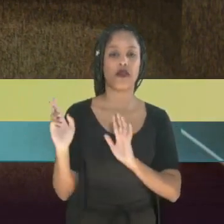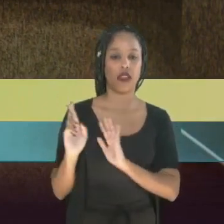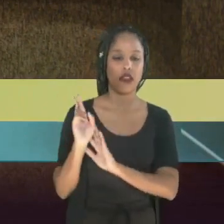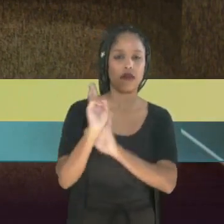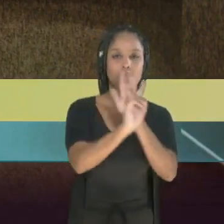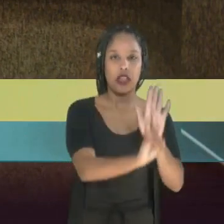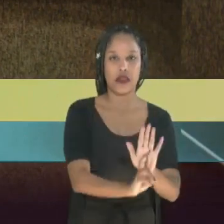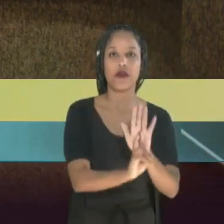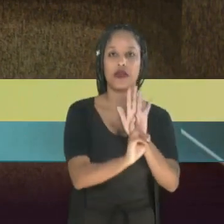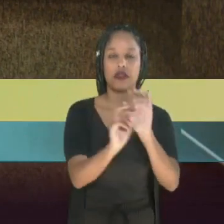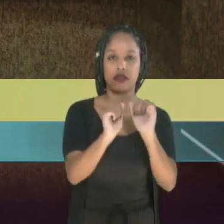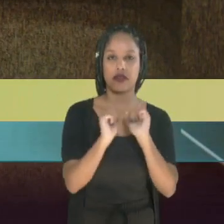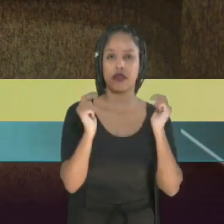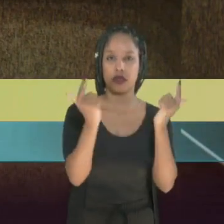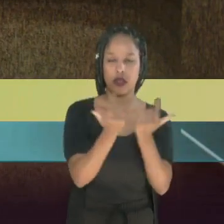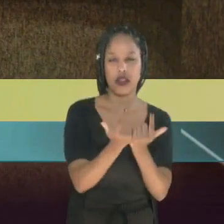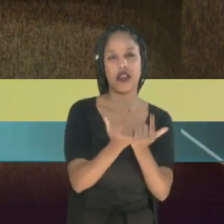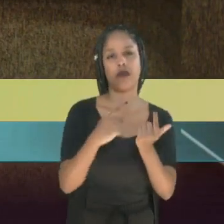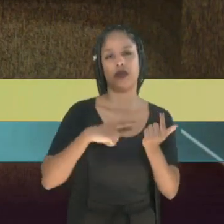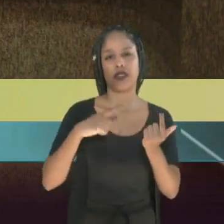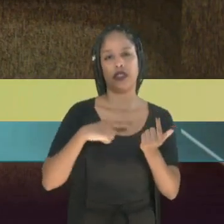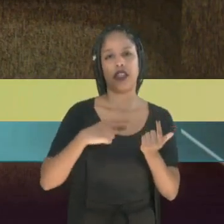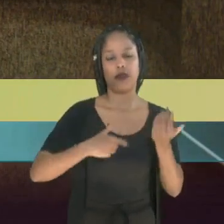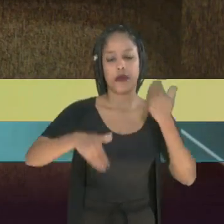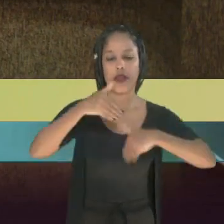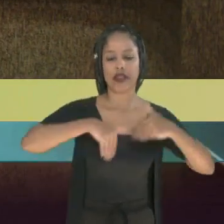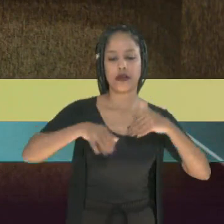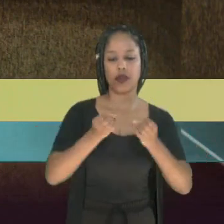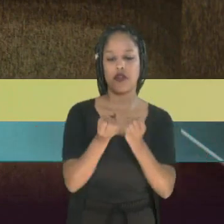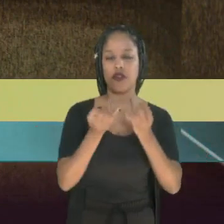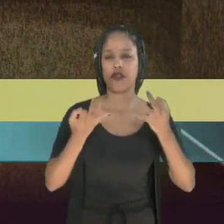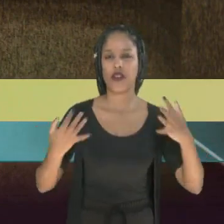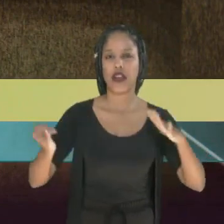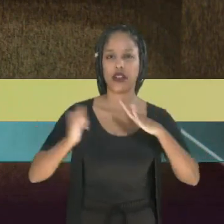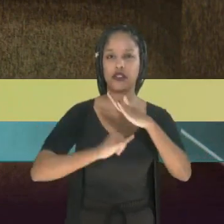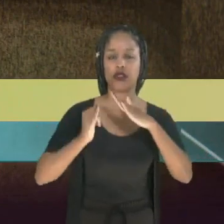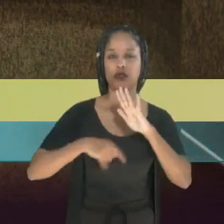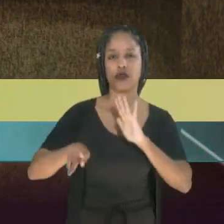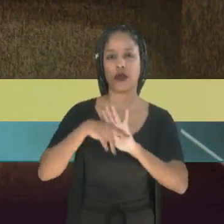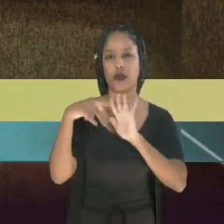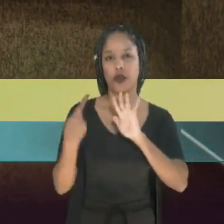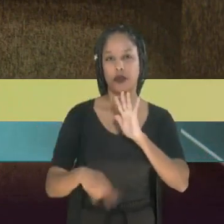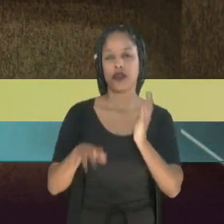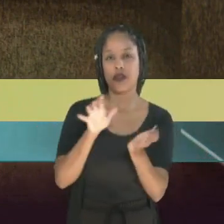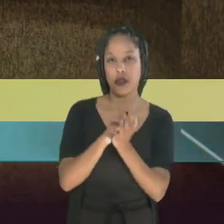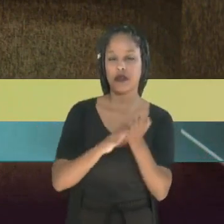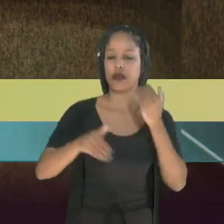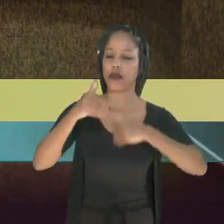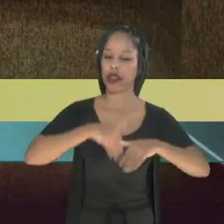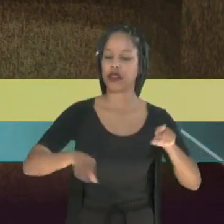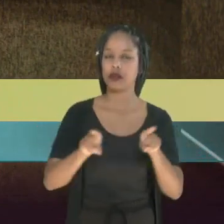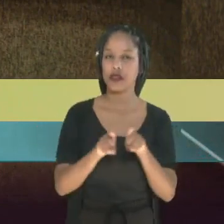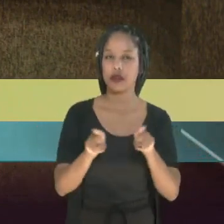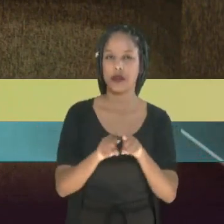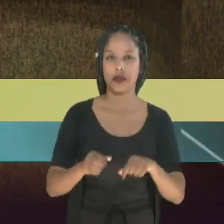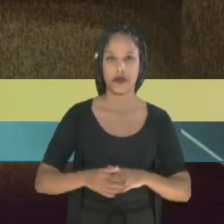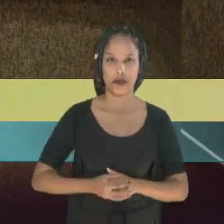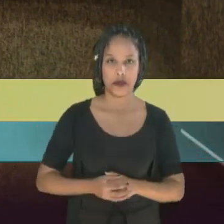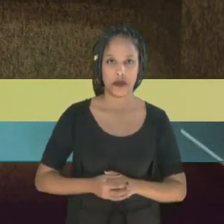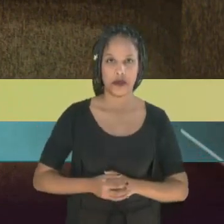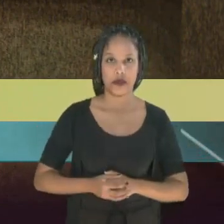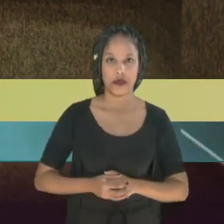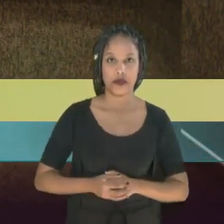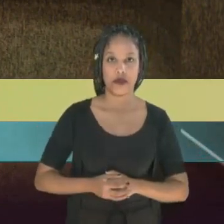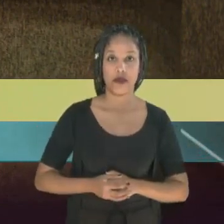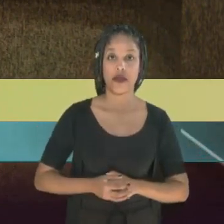do governo do estado, ADEP, ADAGRO, universidades, cooperativas e associações de apicultores. E